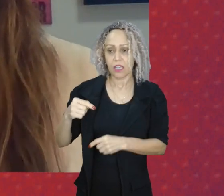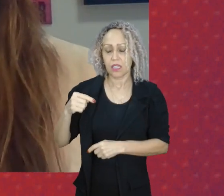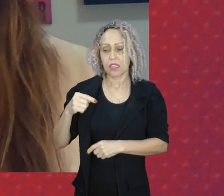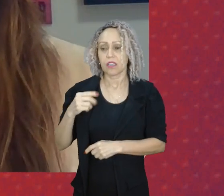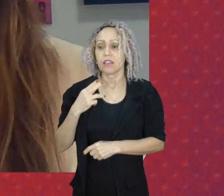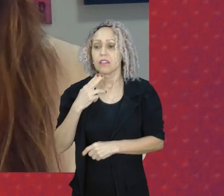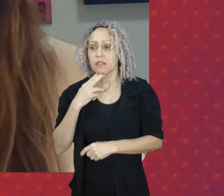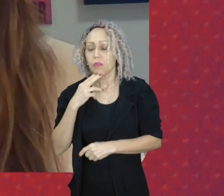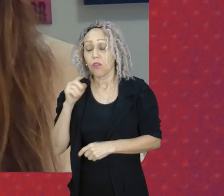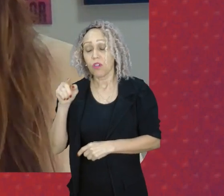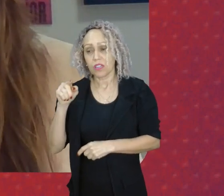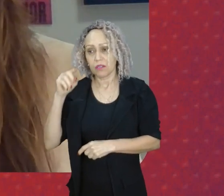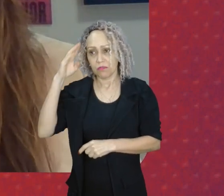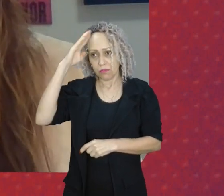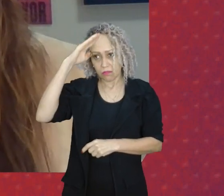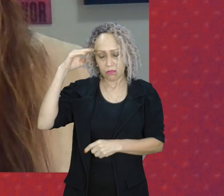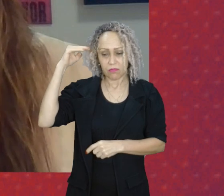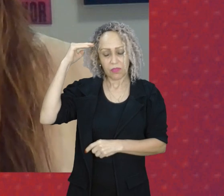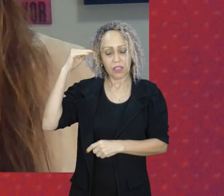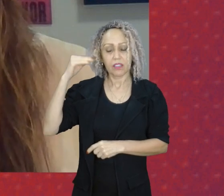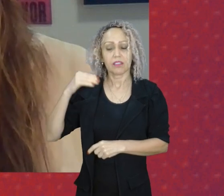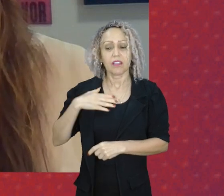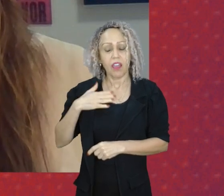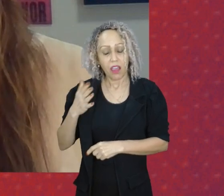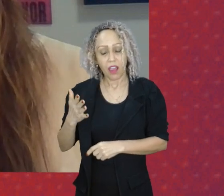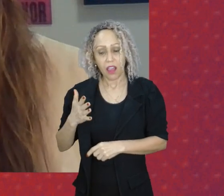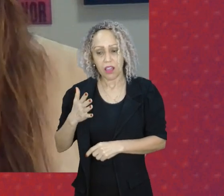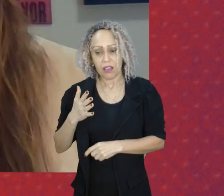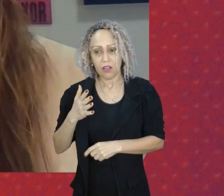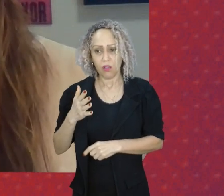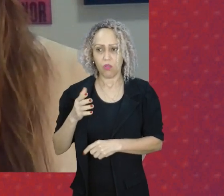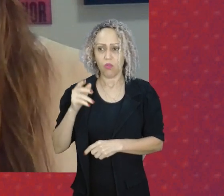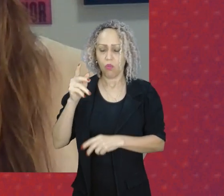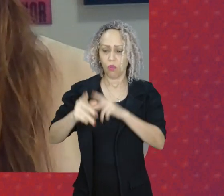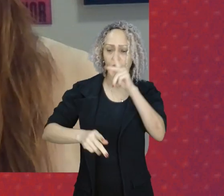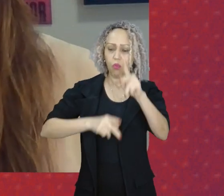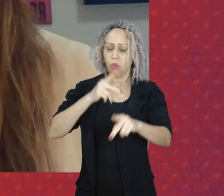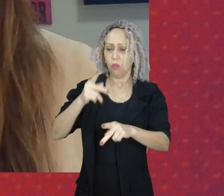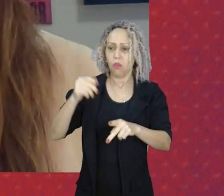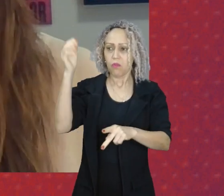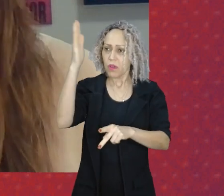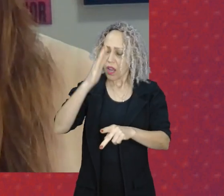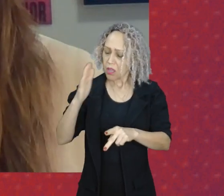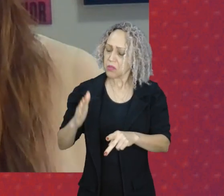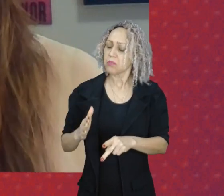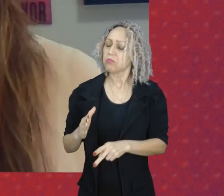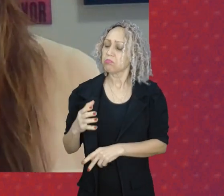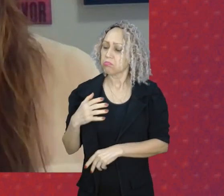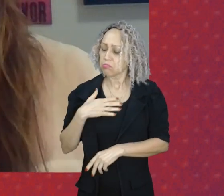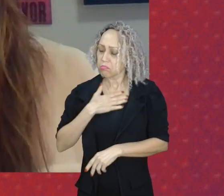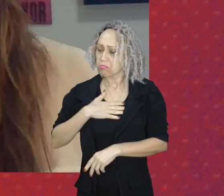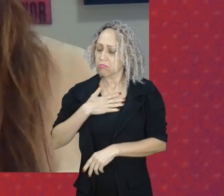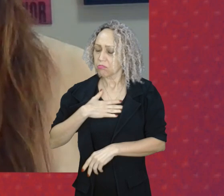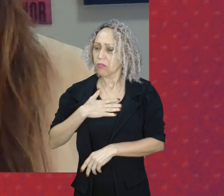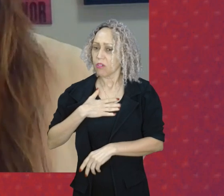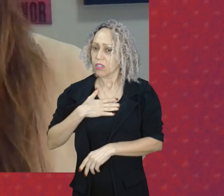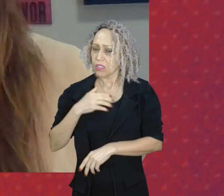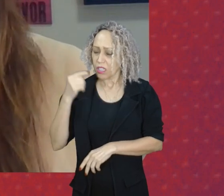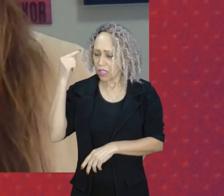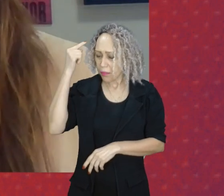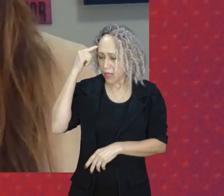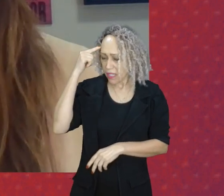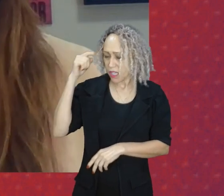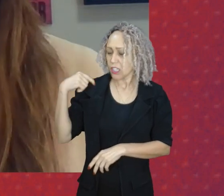população, muito boa parte do povo brasileiro já pensando assim, mulher, vamos votar em mulheres, impressionado